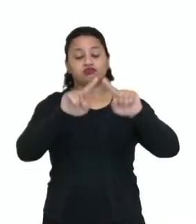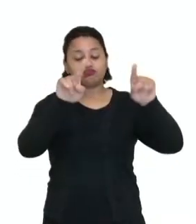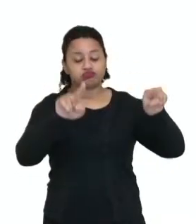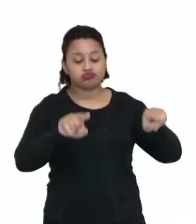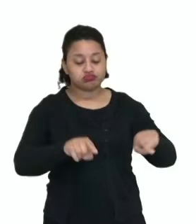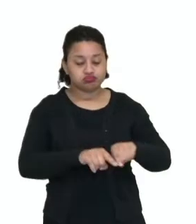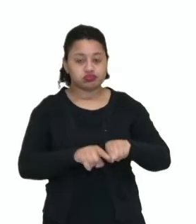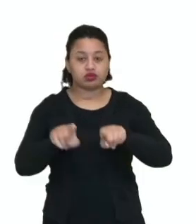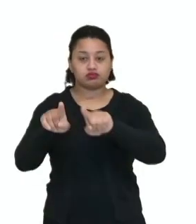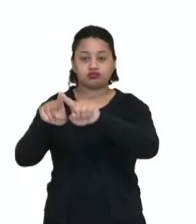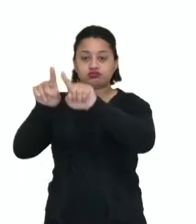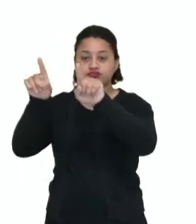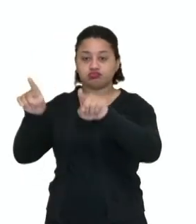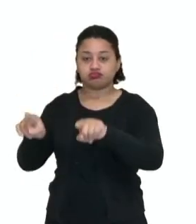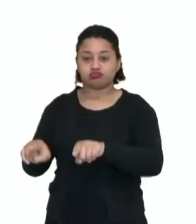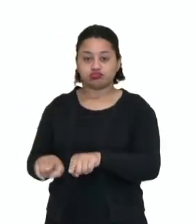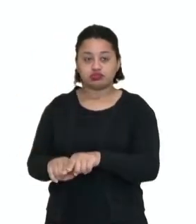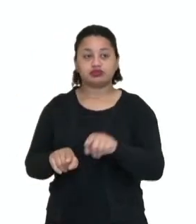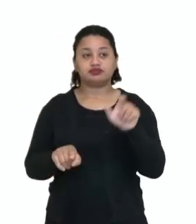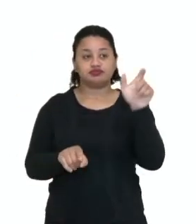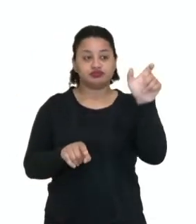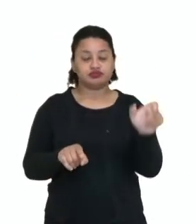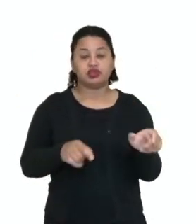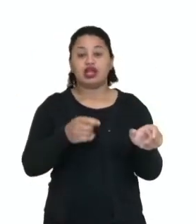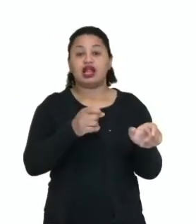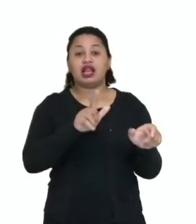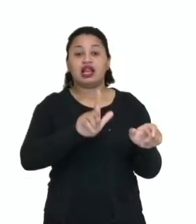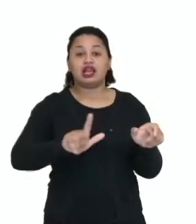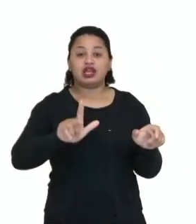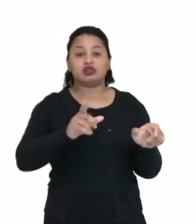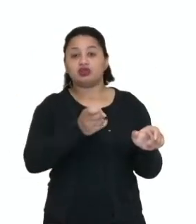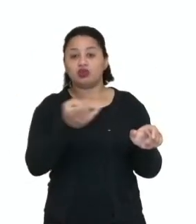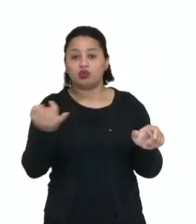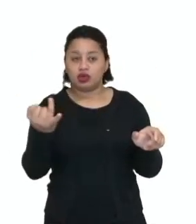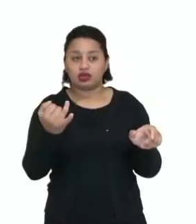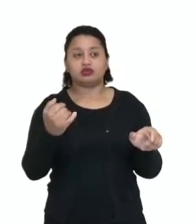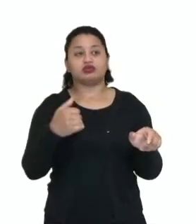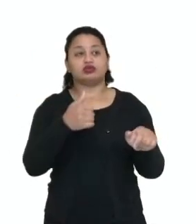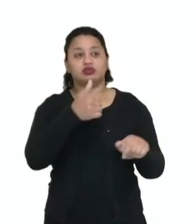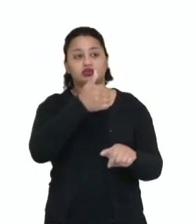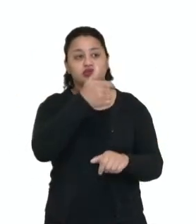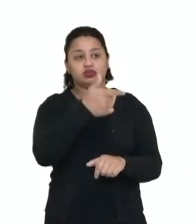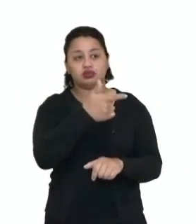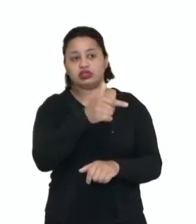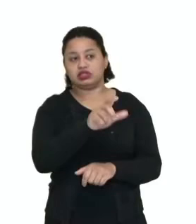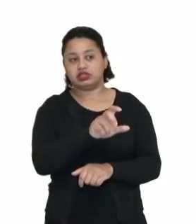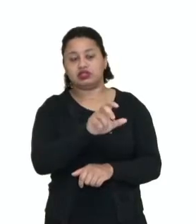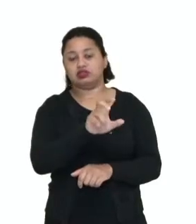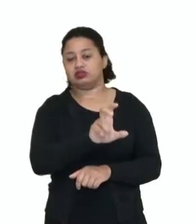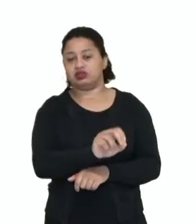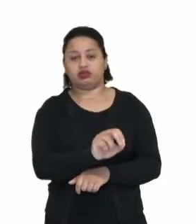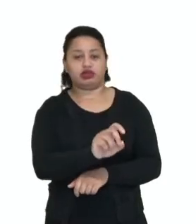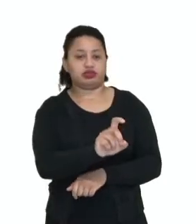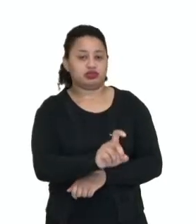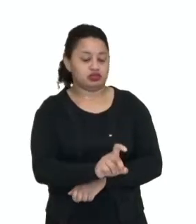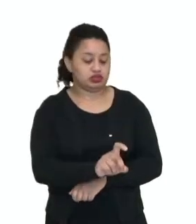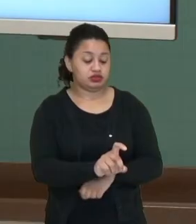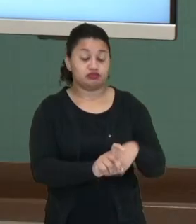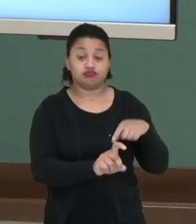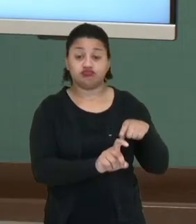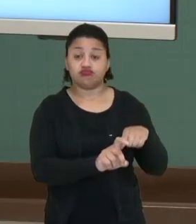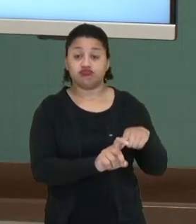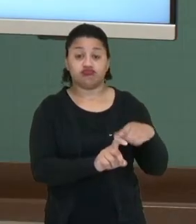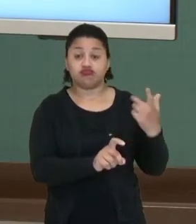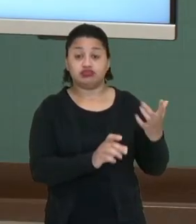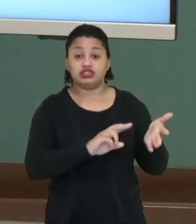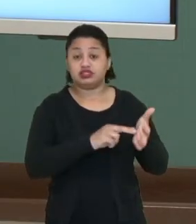No primeiro diagrama, quantidade de litros, 1, 2, 5, 50, X. X quer dizer que eu não sei